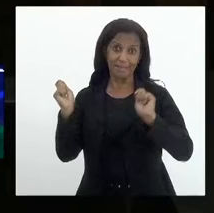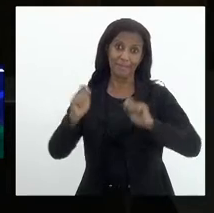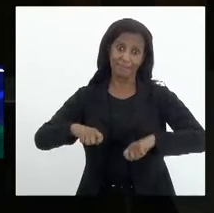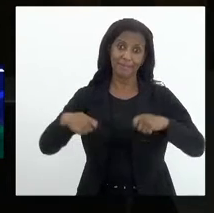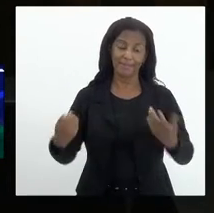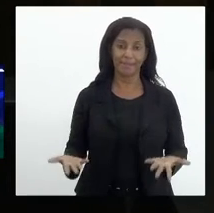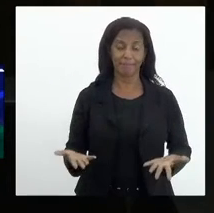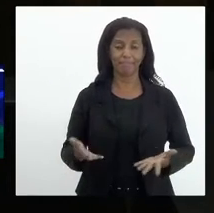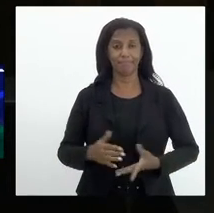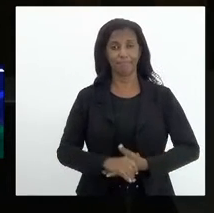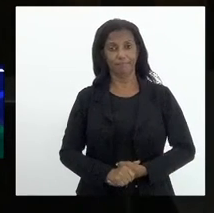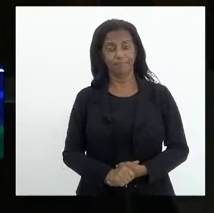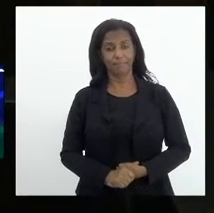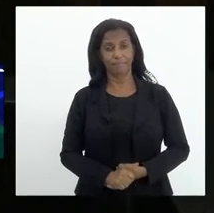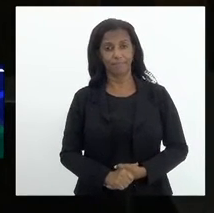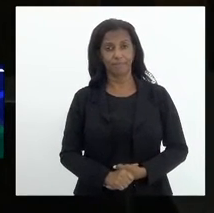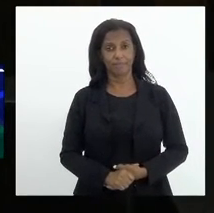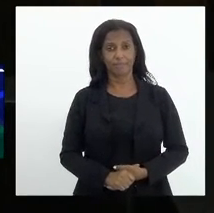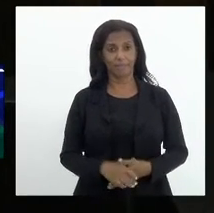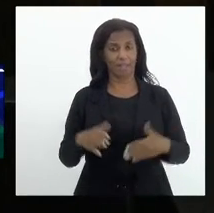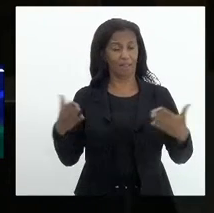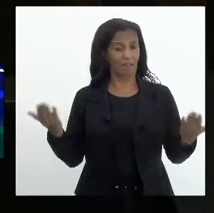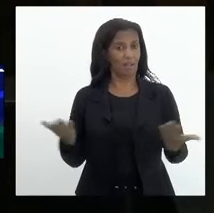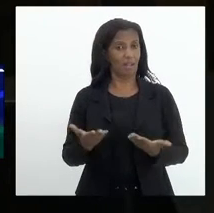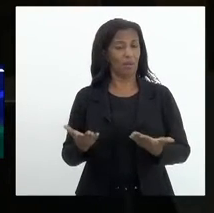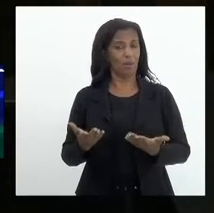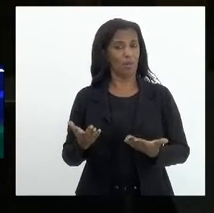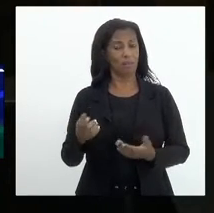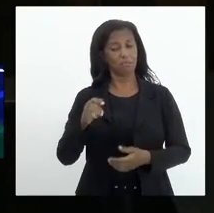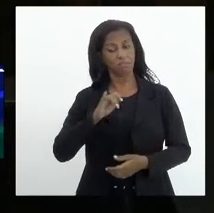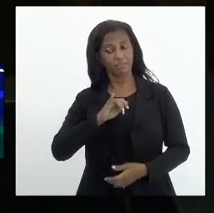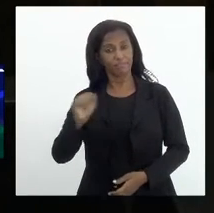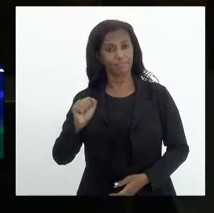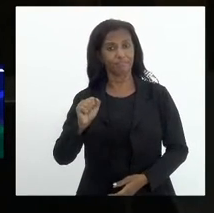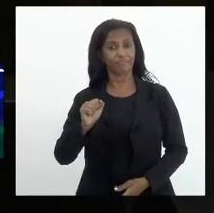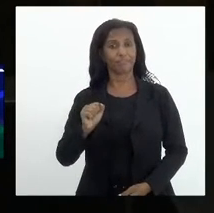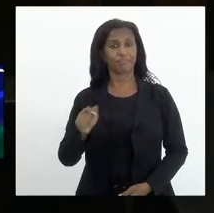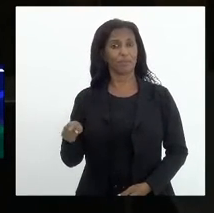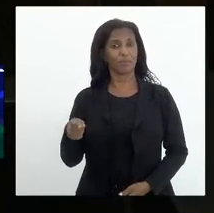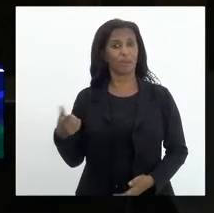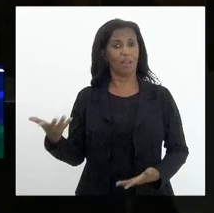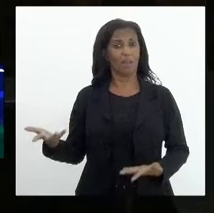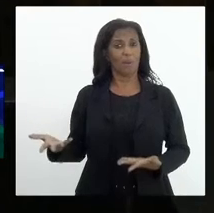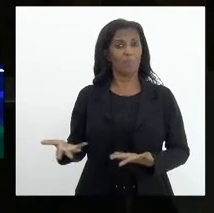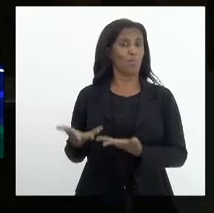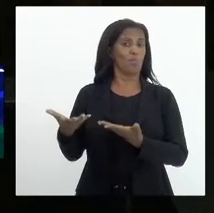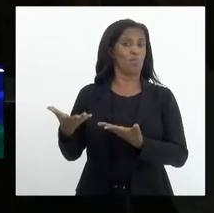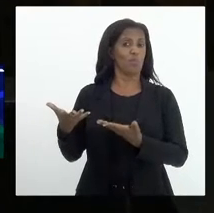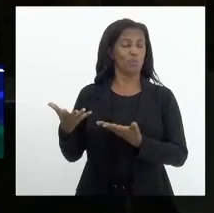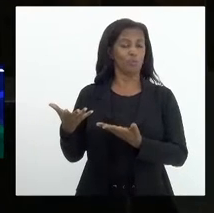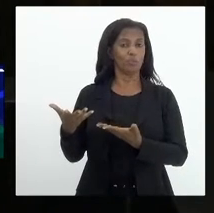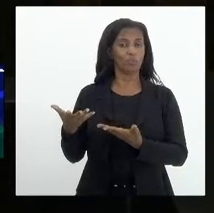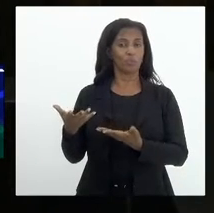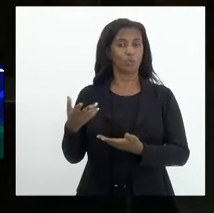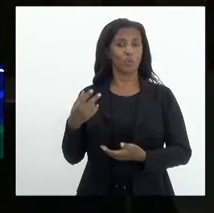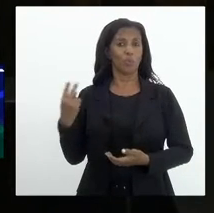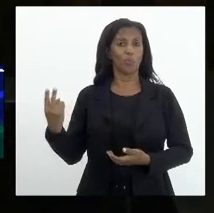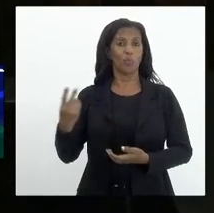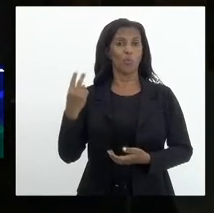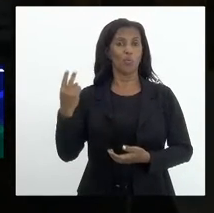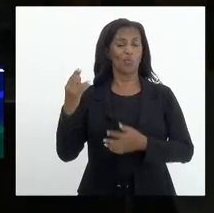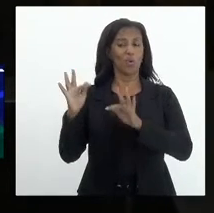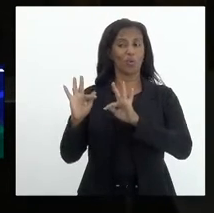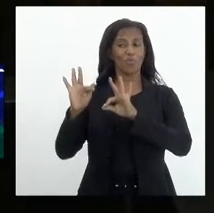seguramente. Agora, isso iria promover a redução do preço final